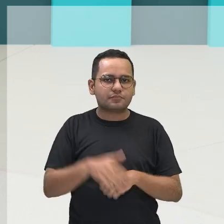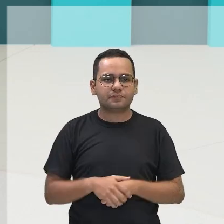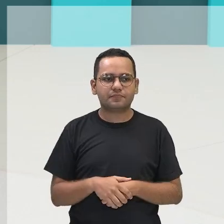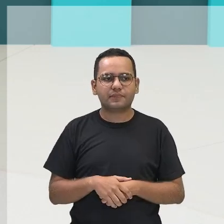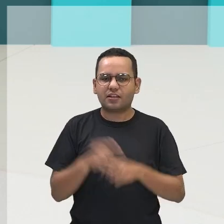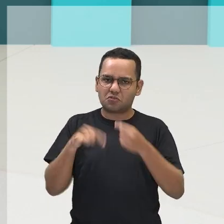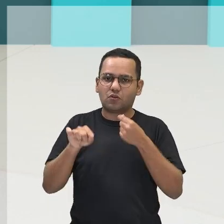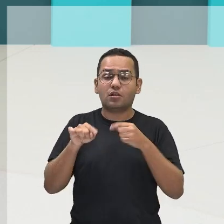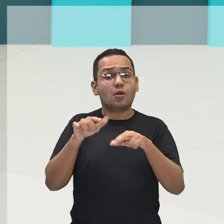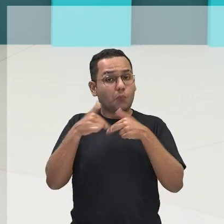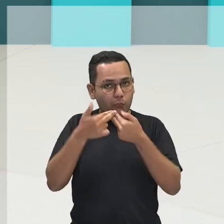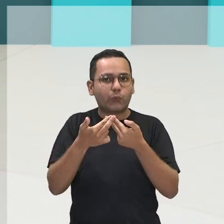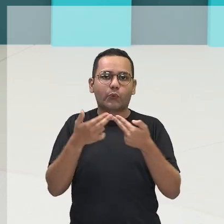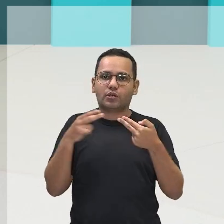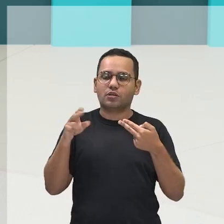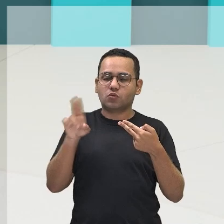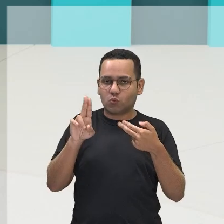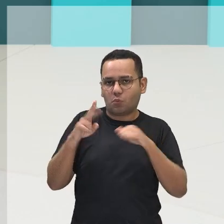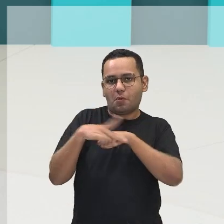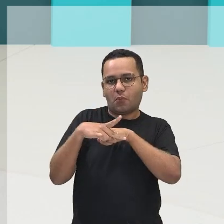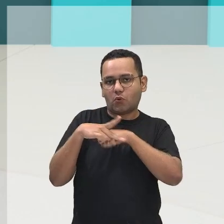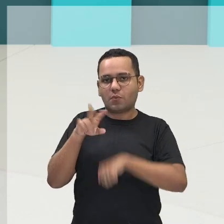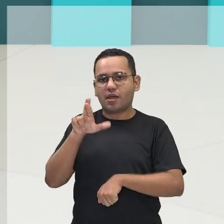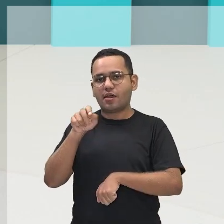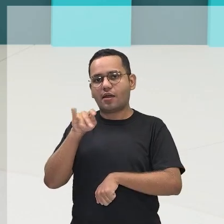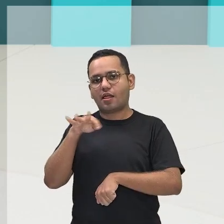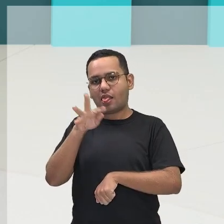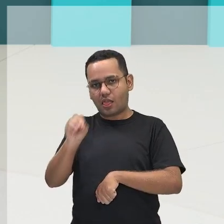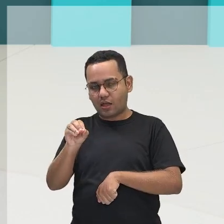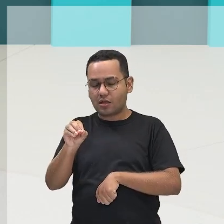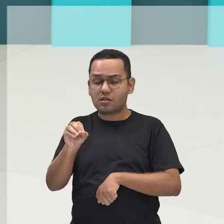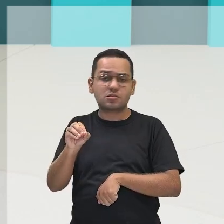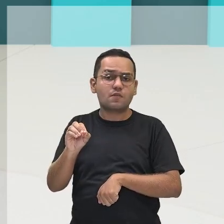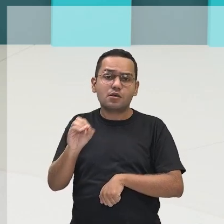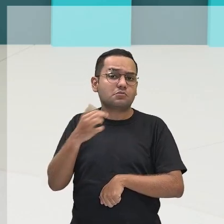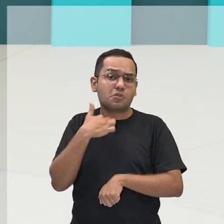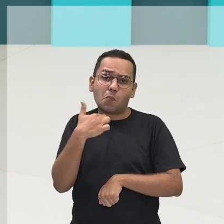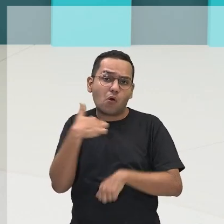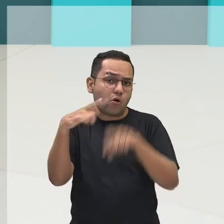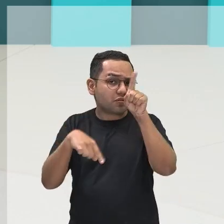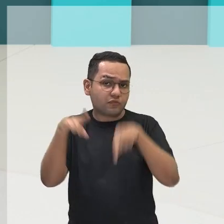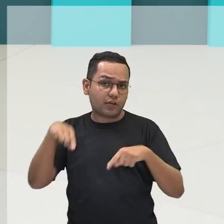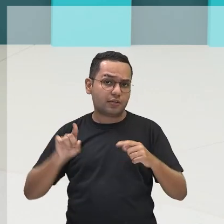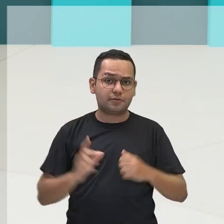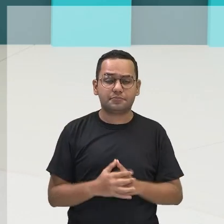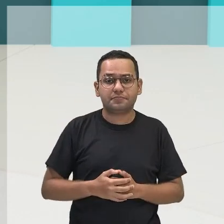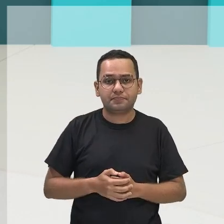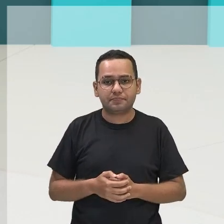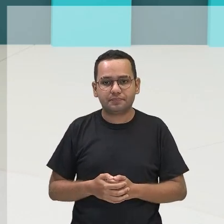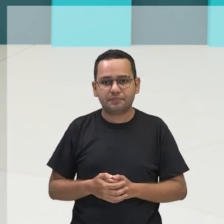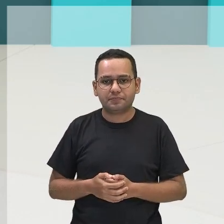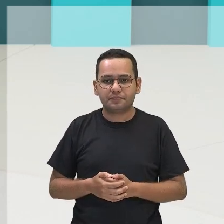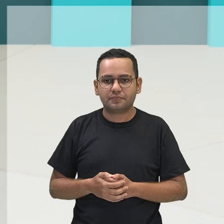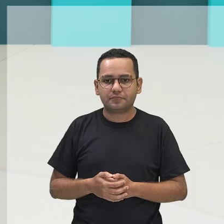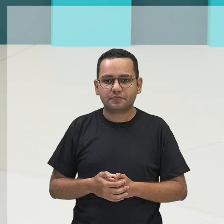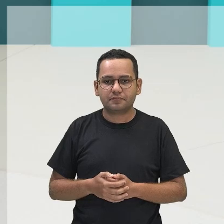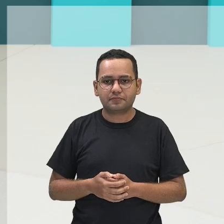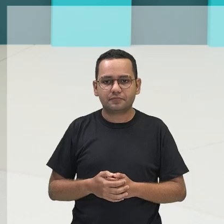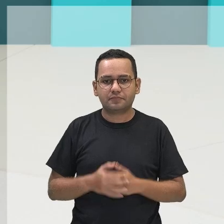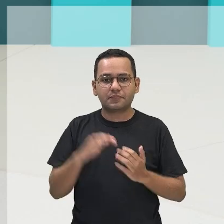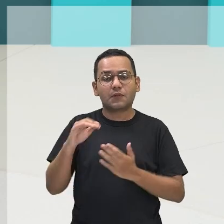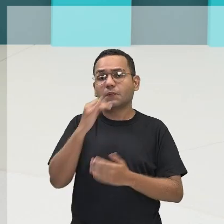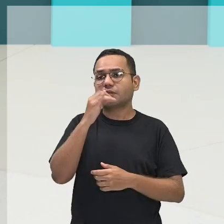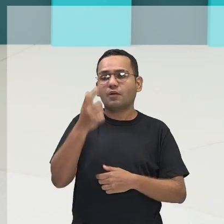chamo esses pronomes relativos de invariáveis, porque eles não variam. É diferente, por exemplo, de o